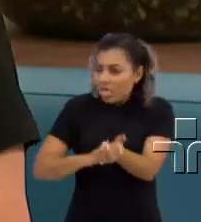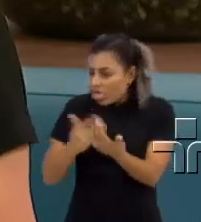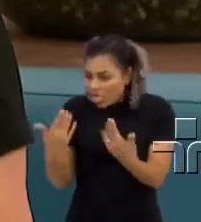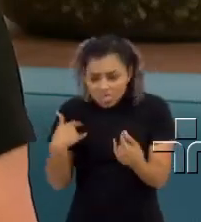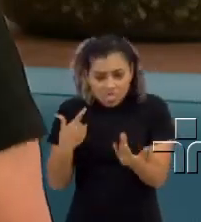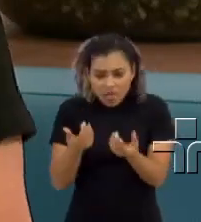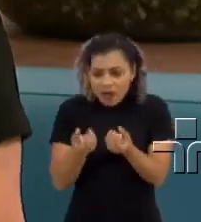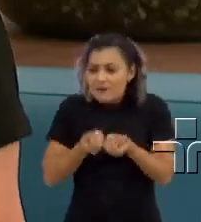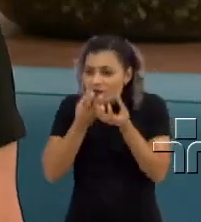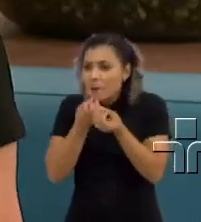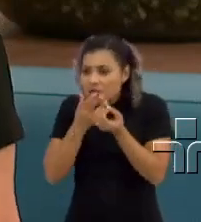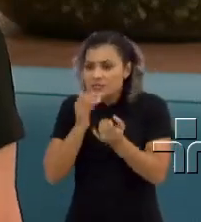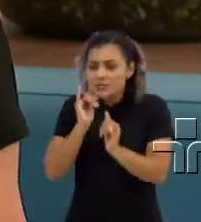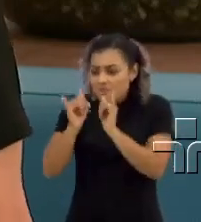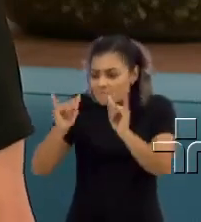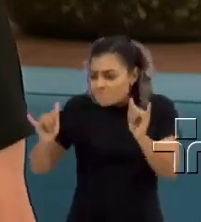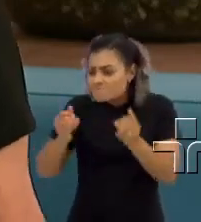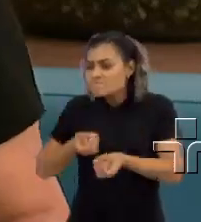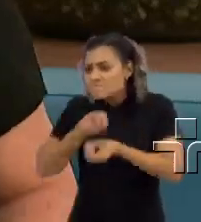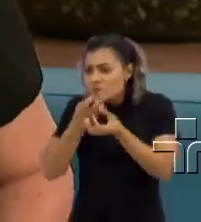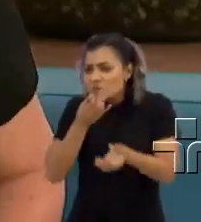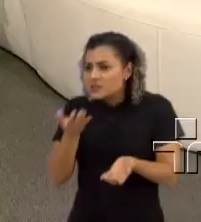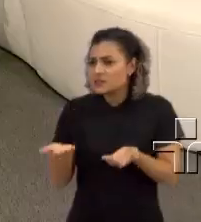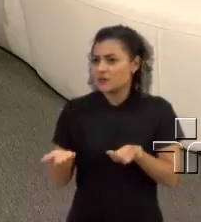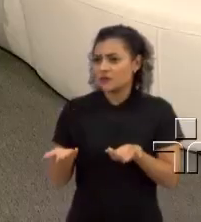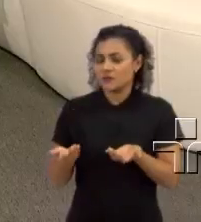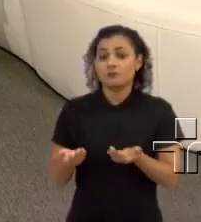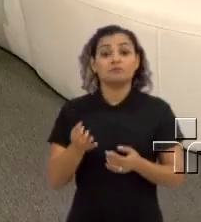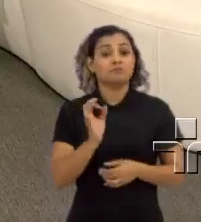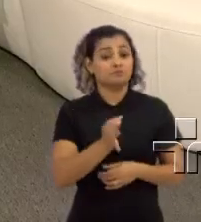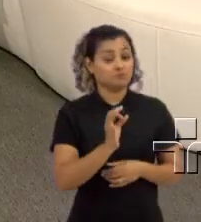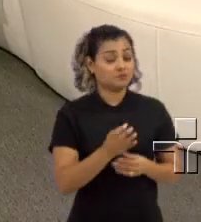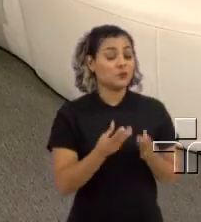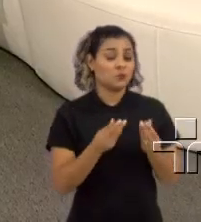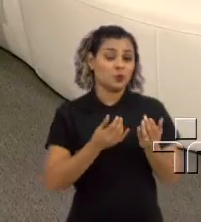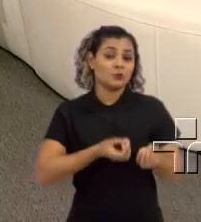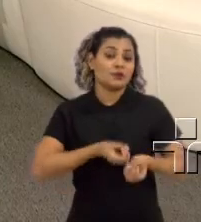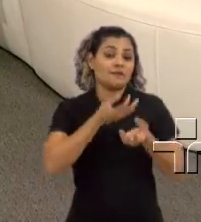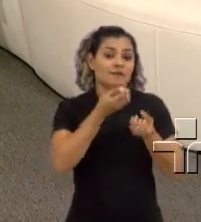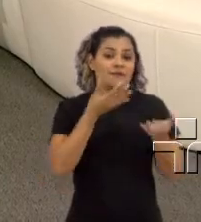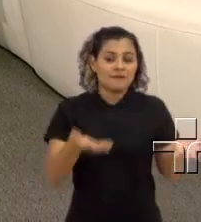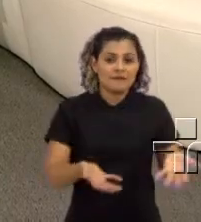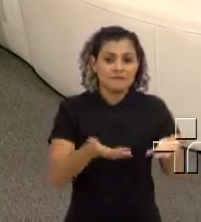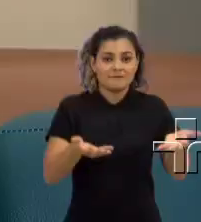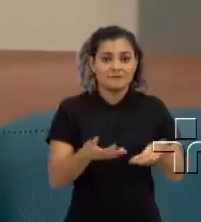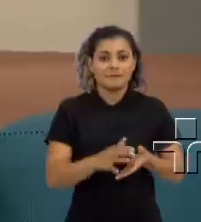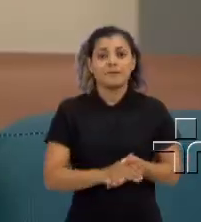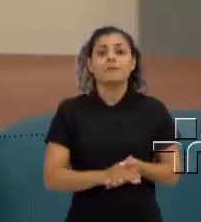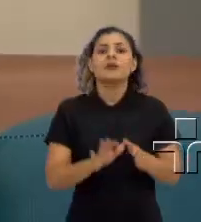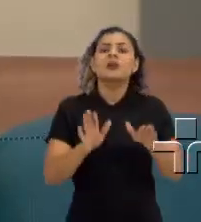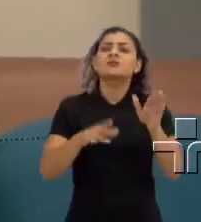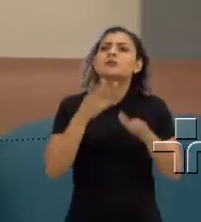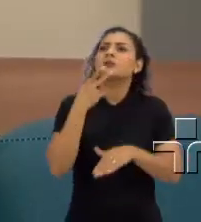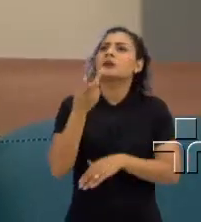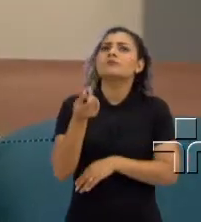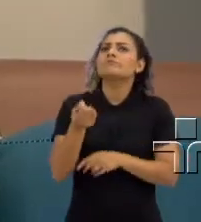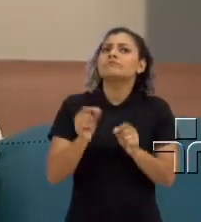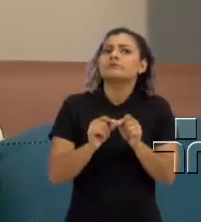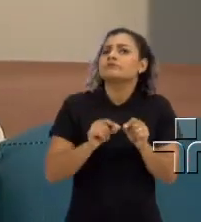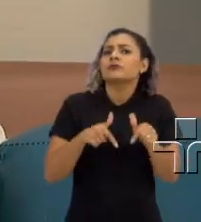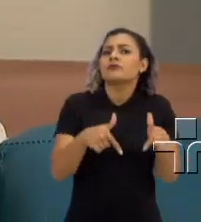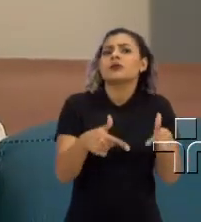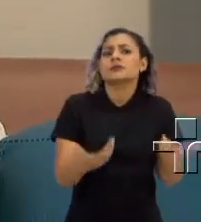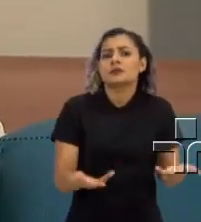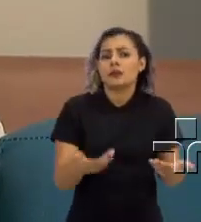muita informação, muito estímulo também, né? Sim. E uma coisa que você fala, bom, então o que eu posso fazer, né? Se